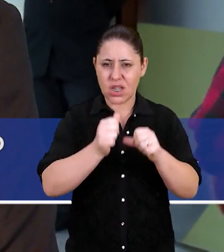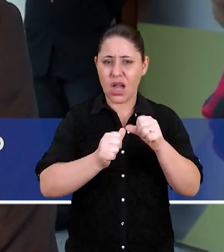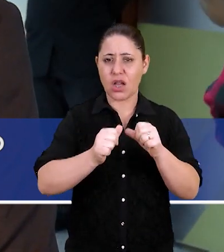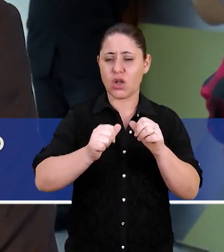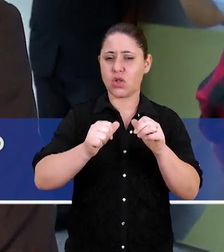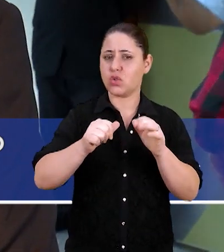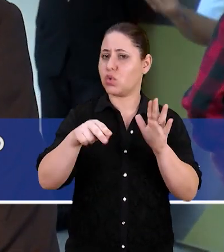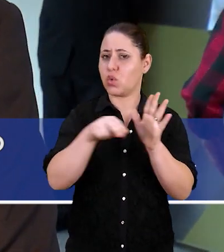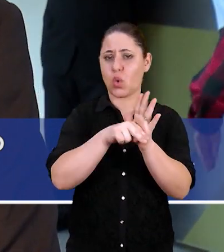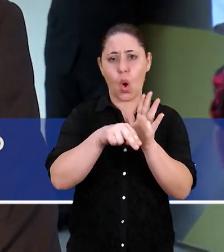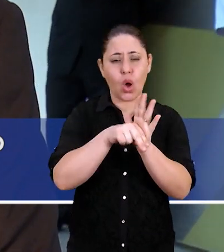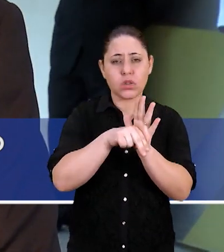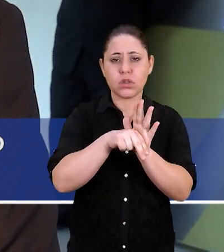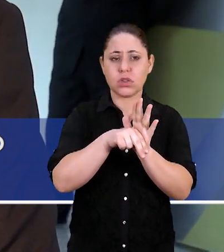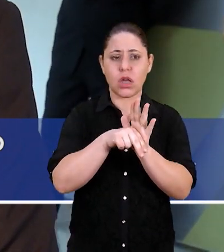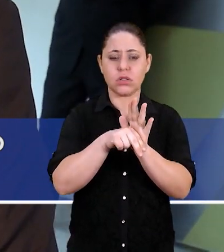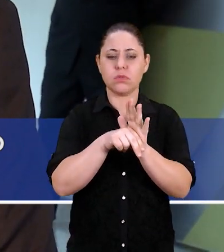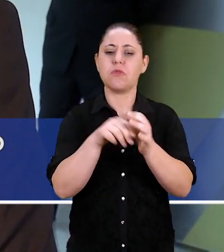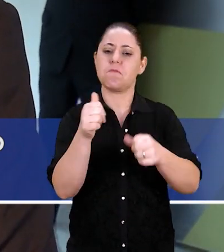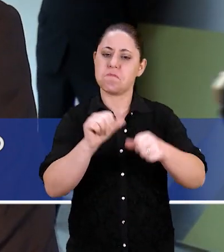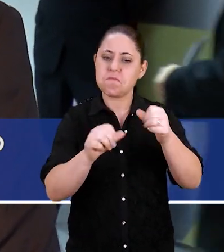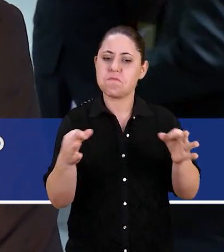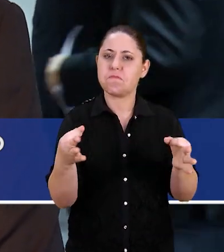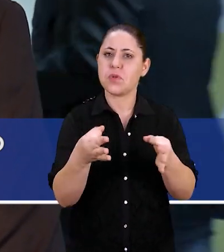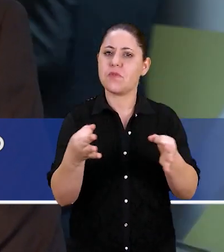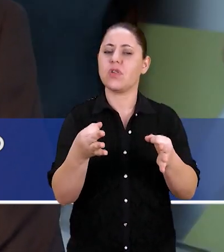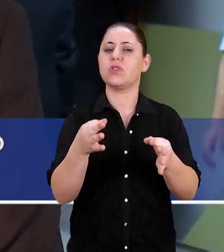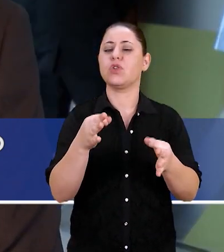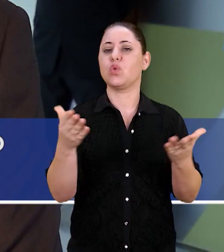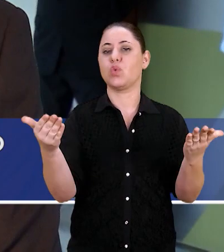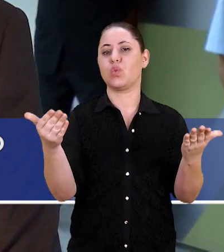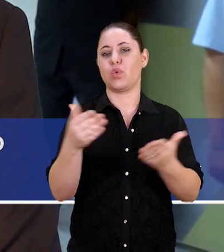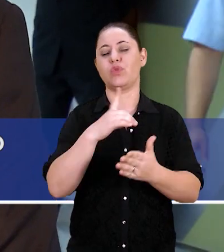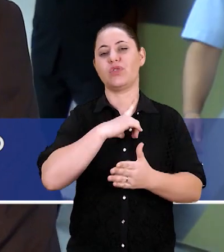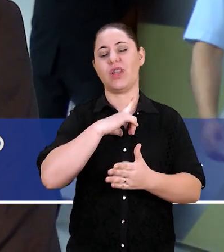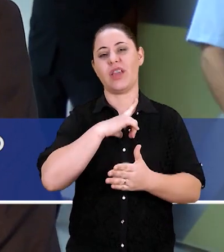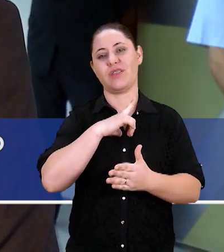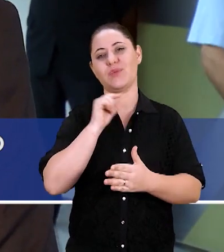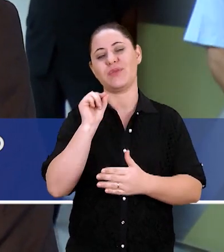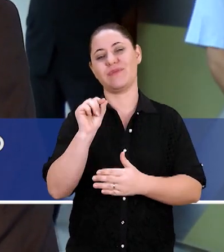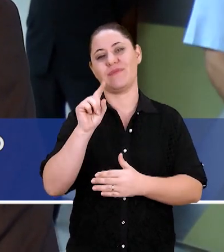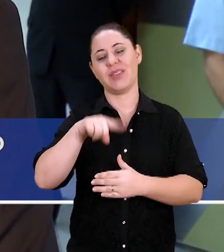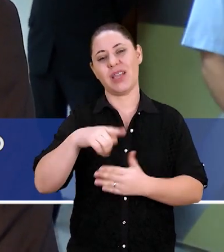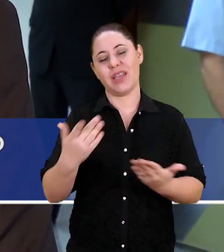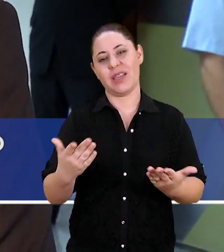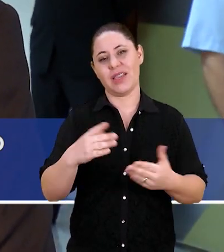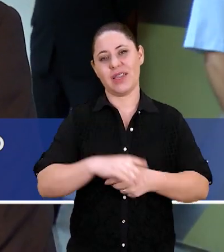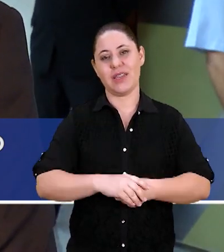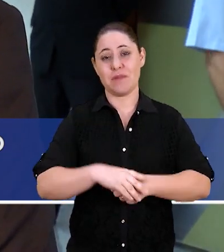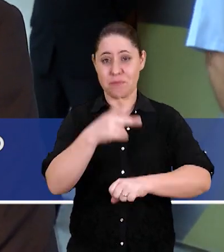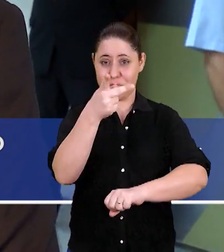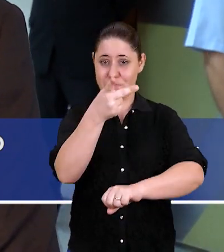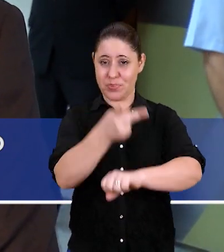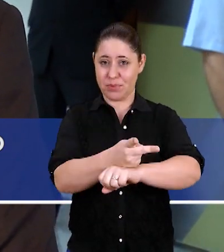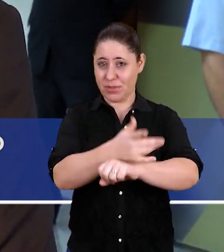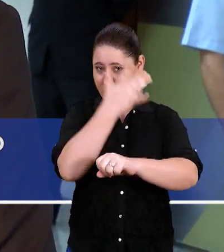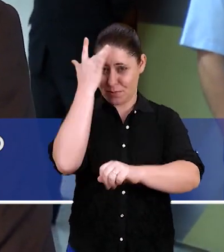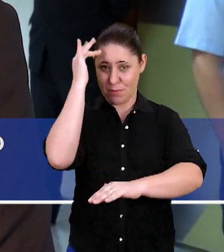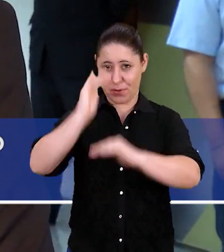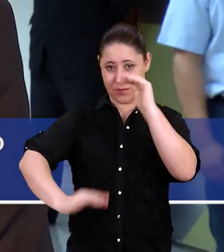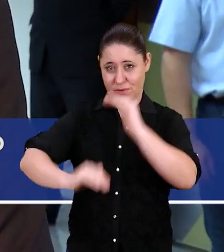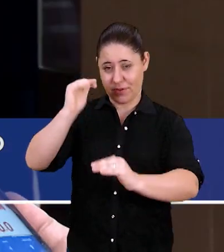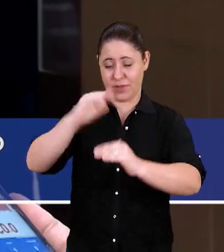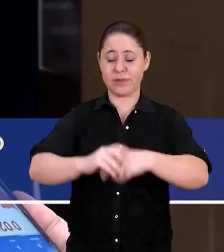foram notas técnicas, bem avaliadas, e que hoje vai culminar com a premiação